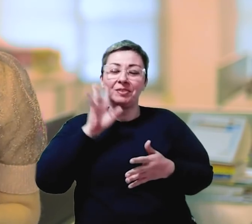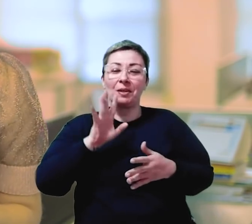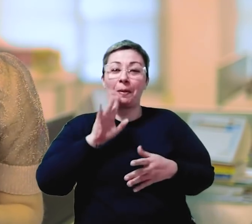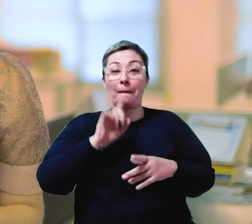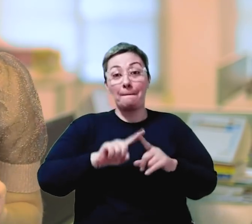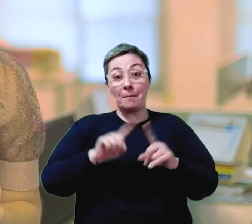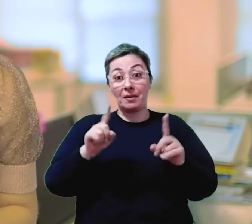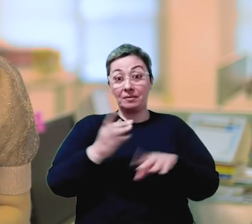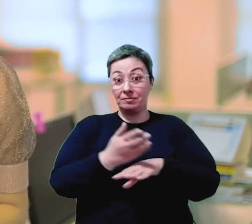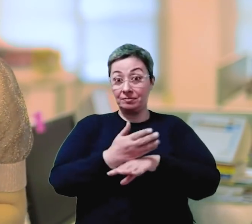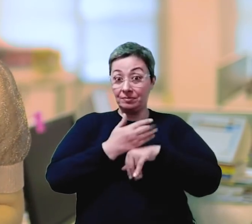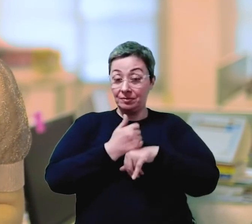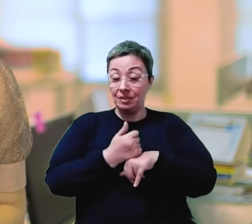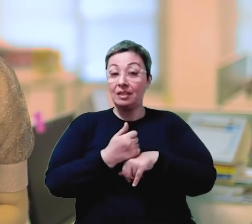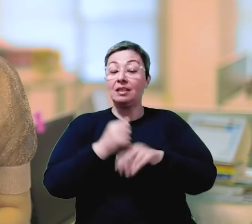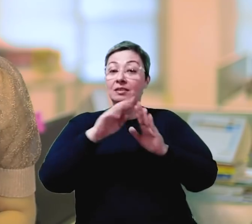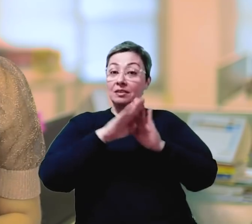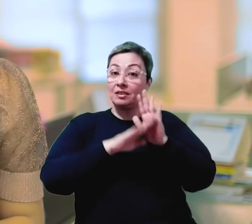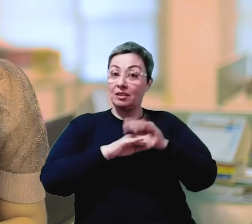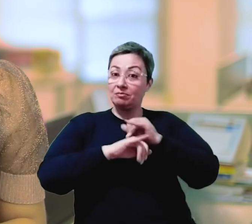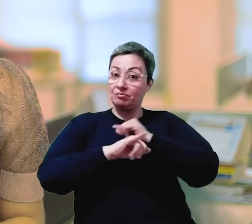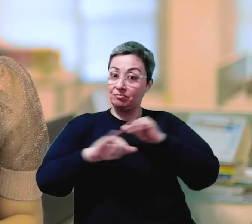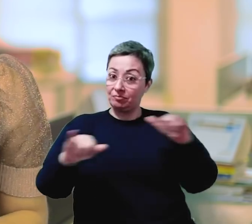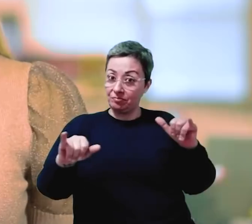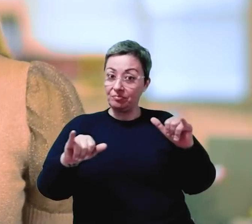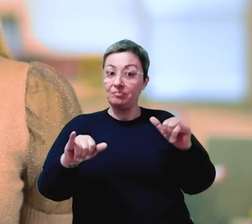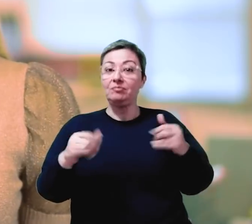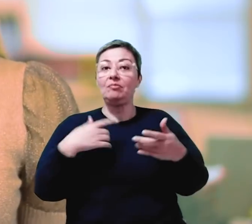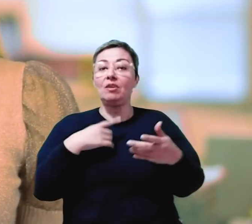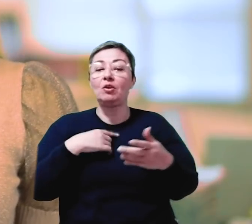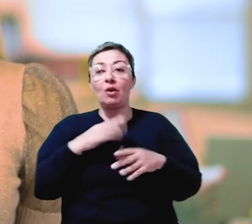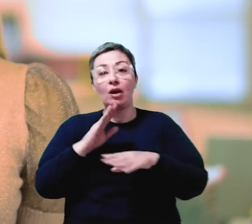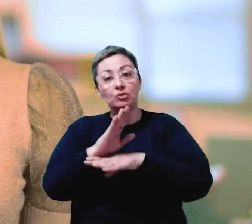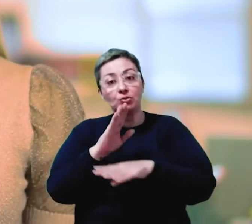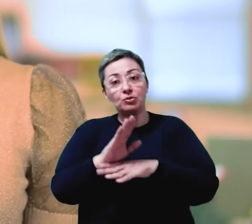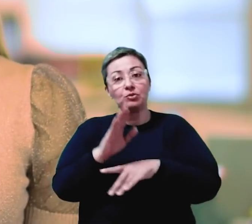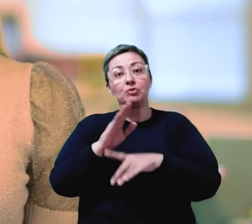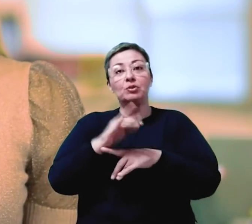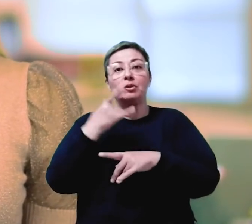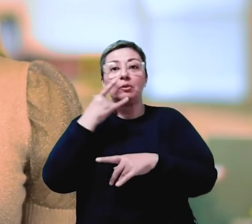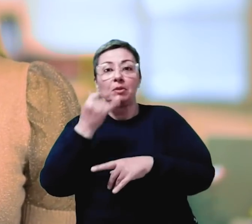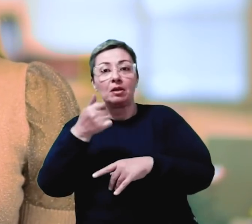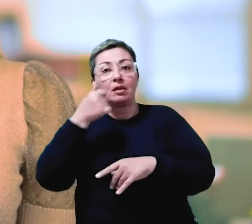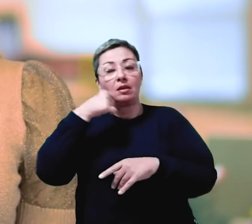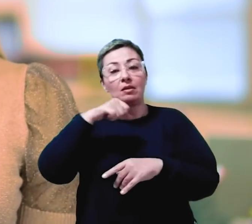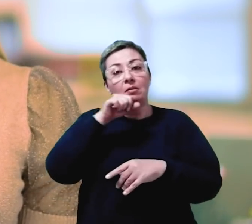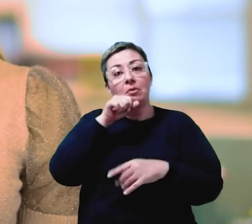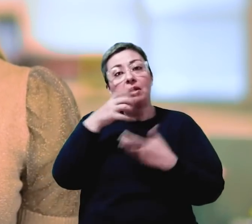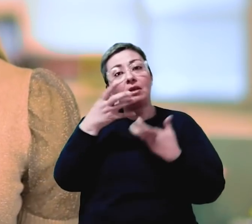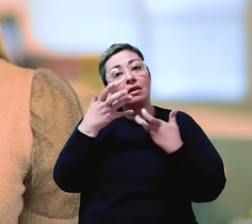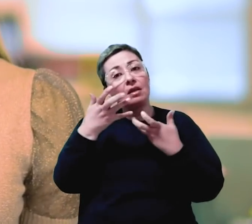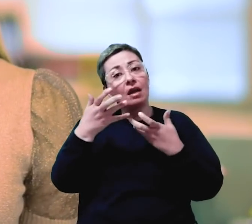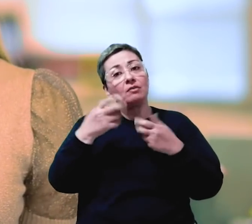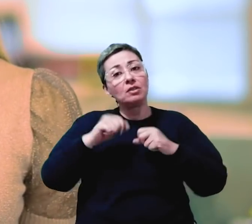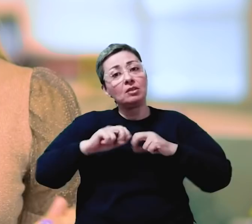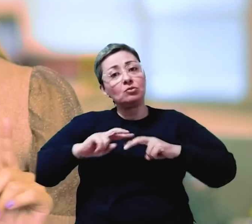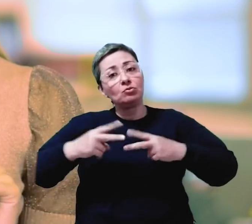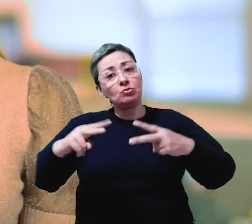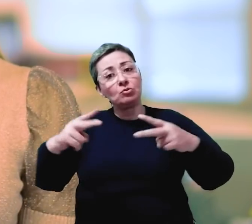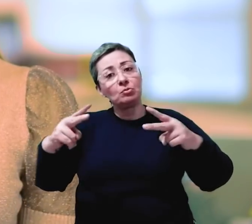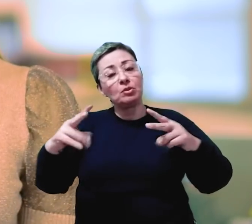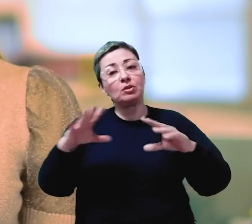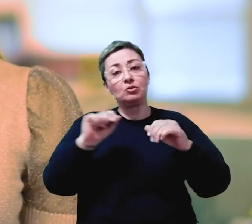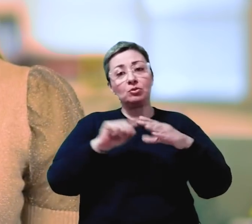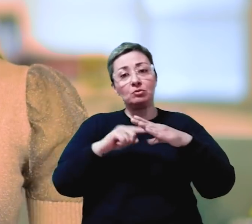da programação, eu tenho um recadinho para vocês. Com a ajuda do papai e da mamãe, nós queremos que vocês compartilhem com a gente